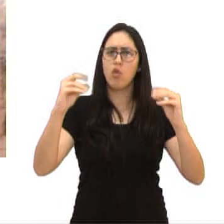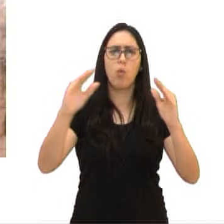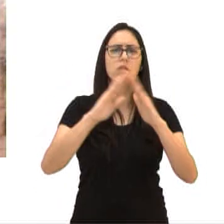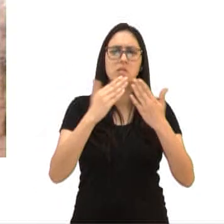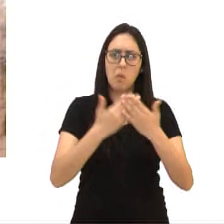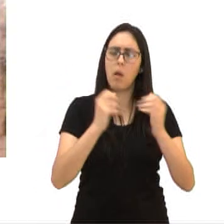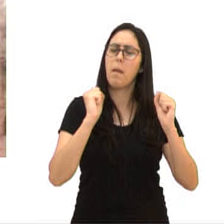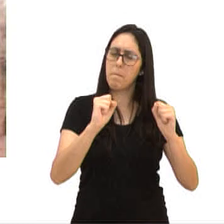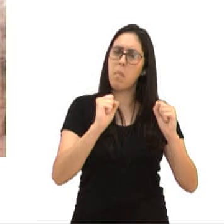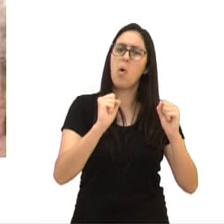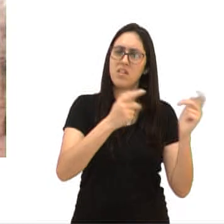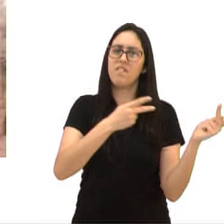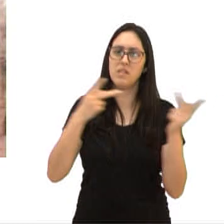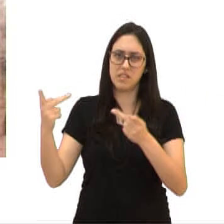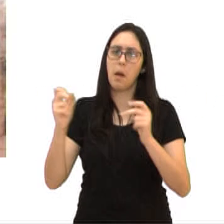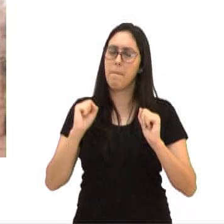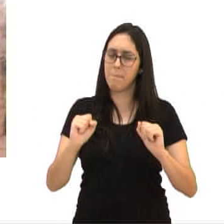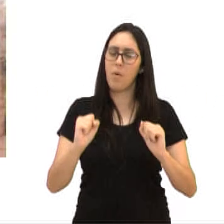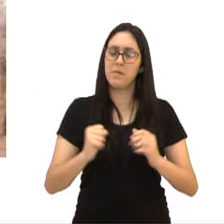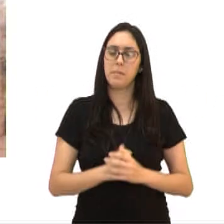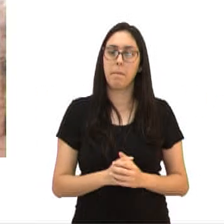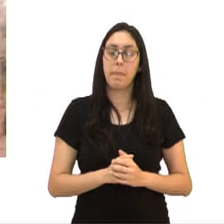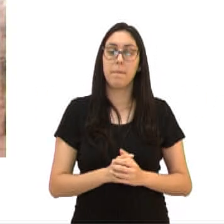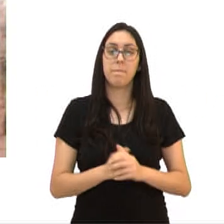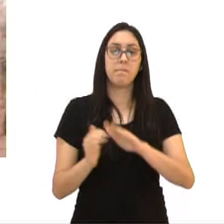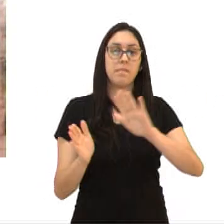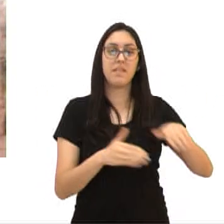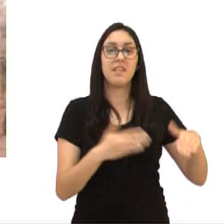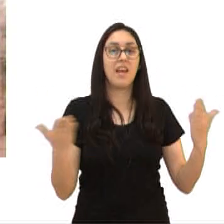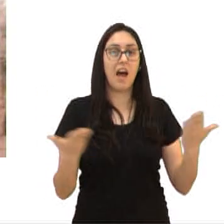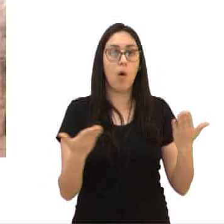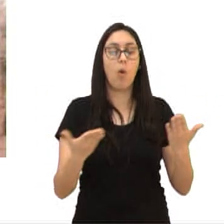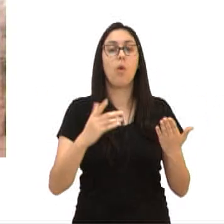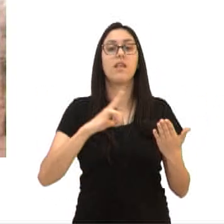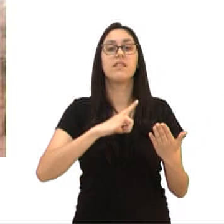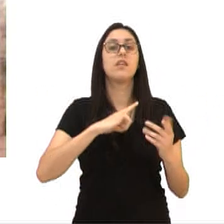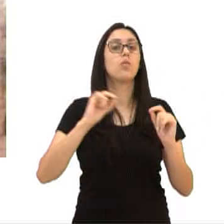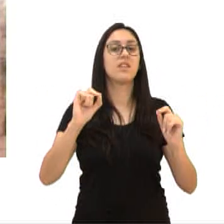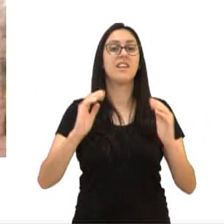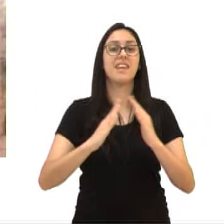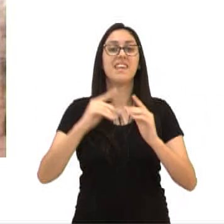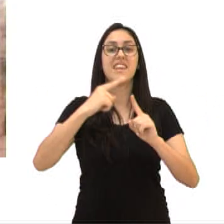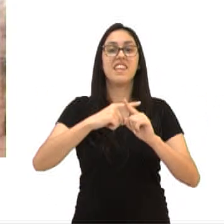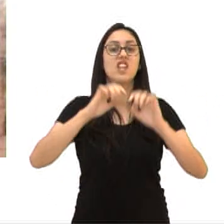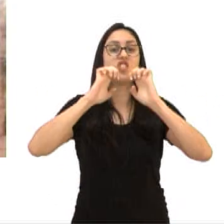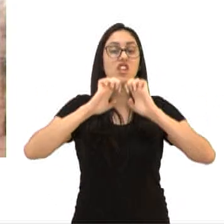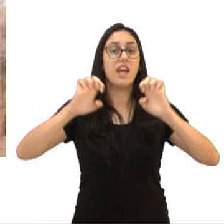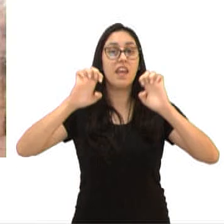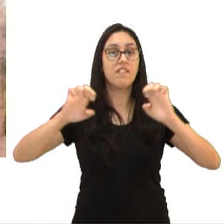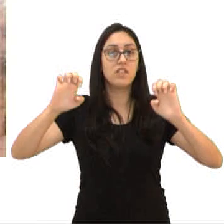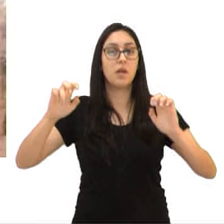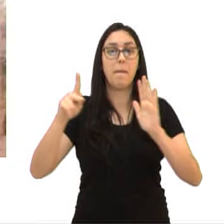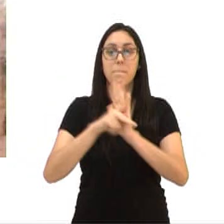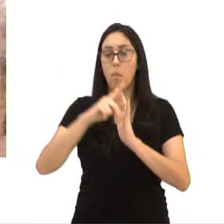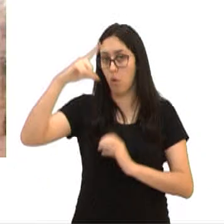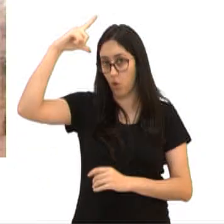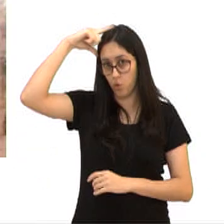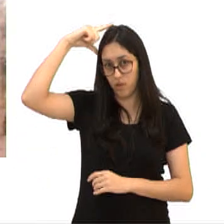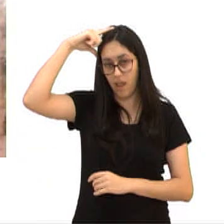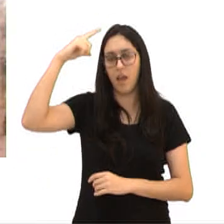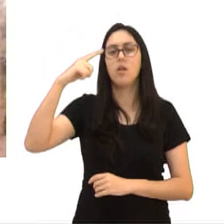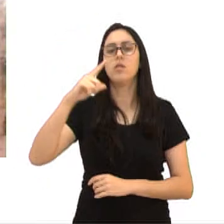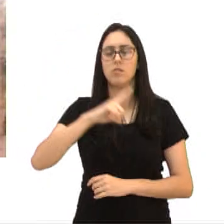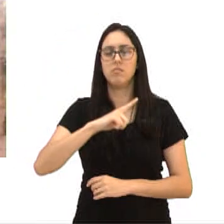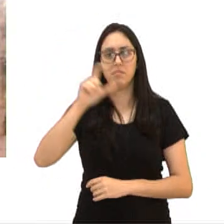visitação. E agora, vamos conhecer a Igreja Evangélica de Confissão Luterana com o